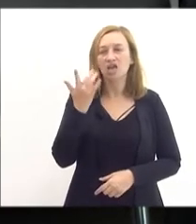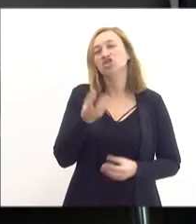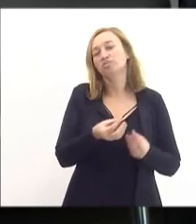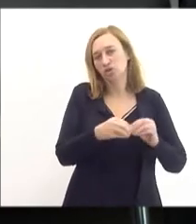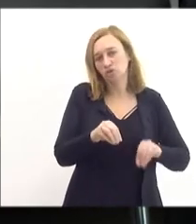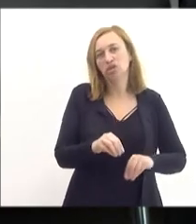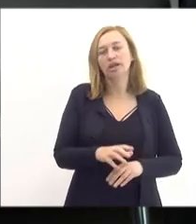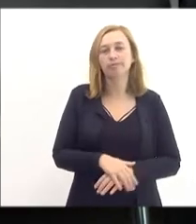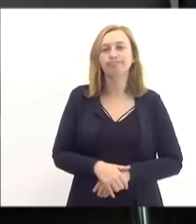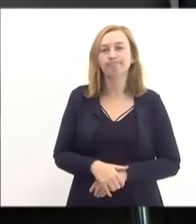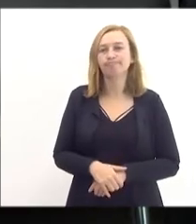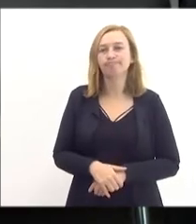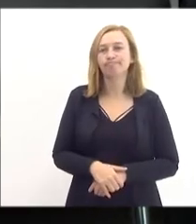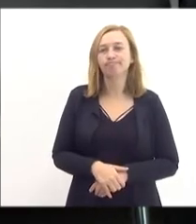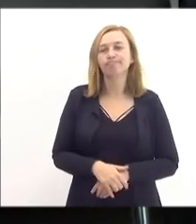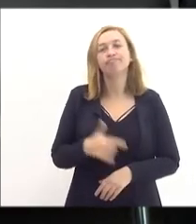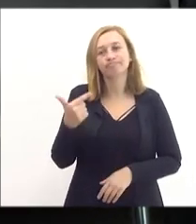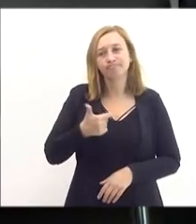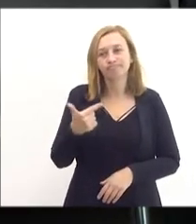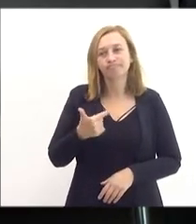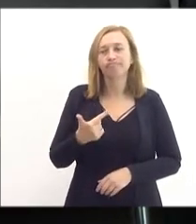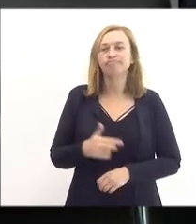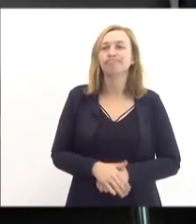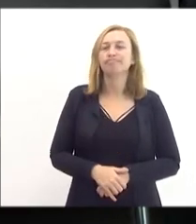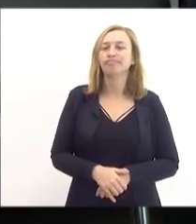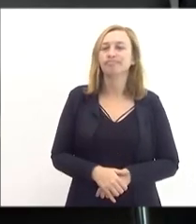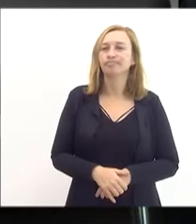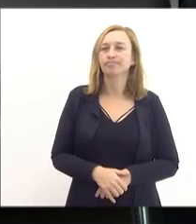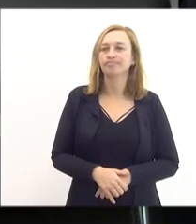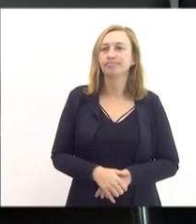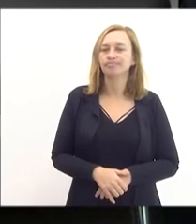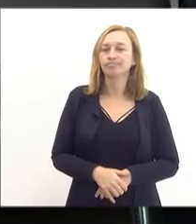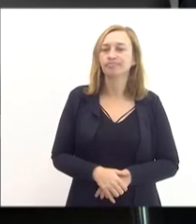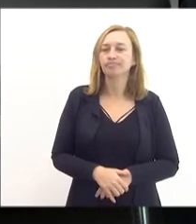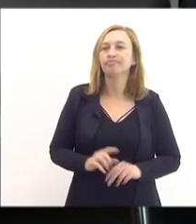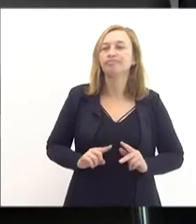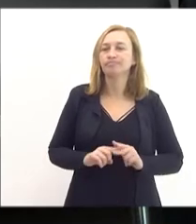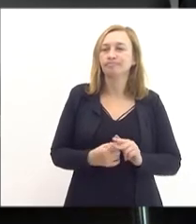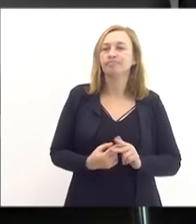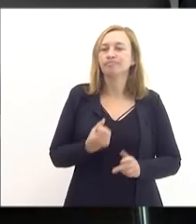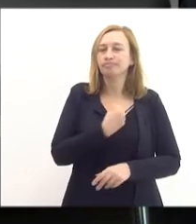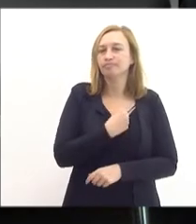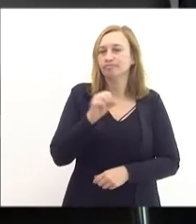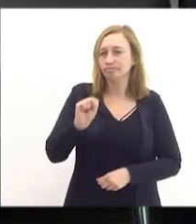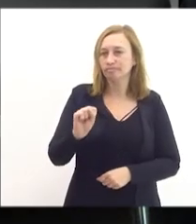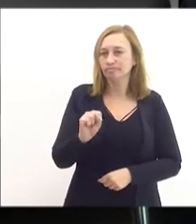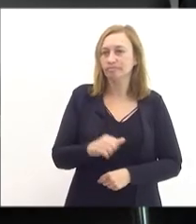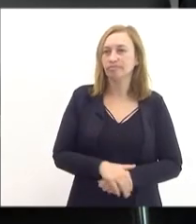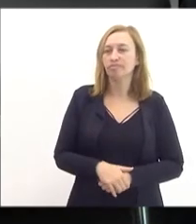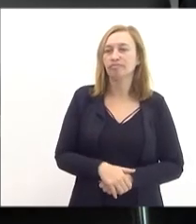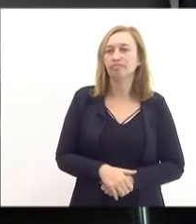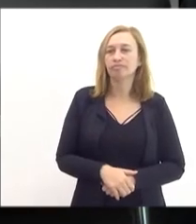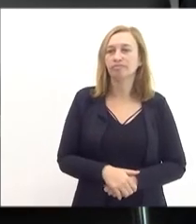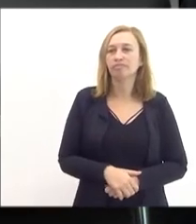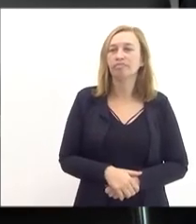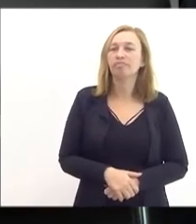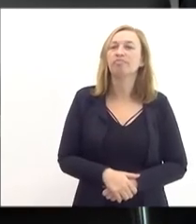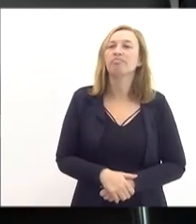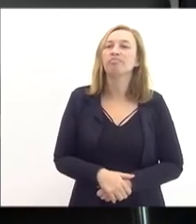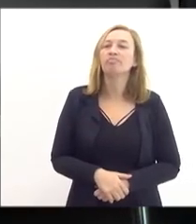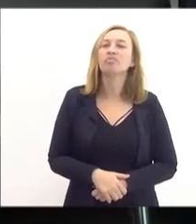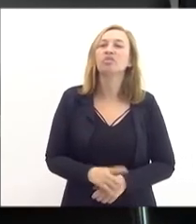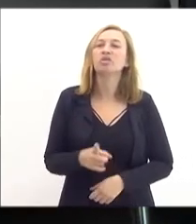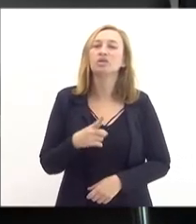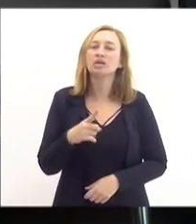prejudicial. A segunda delas é a modificativa número 8, que, no